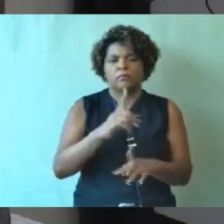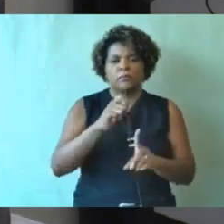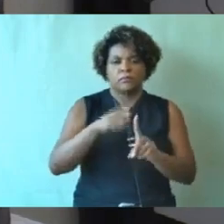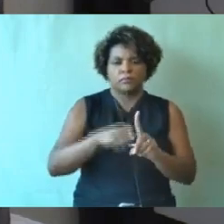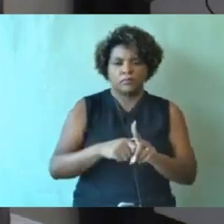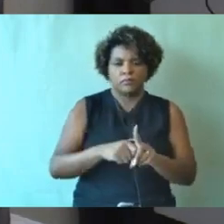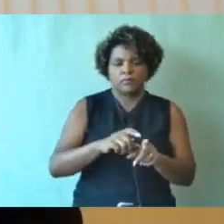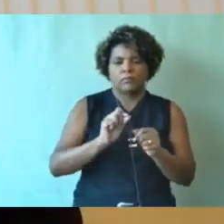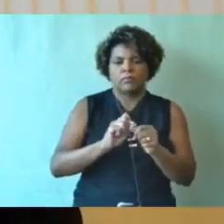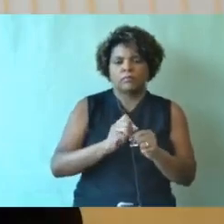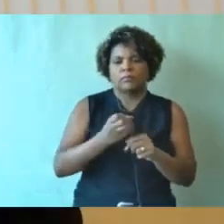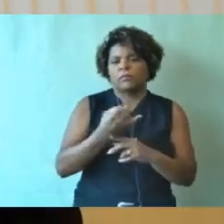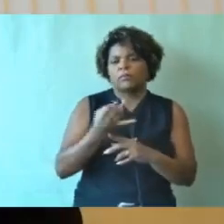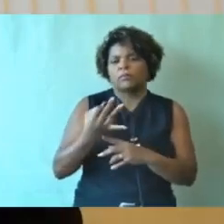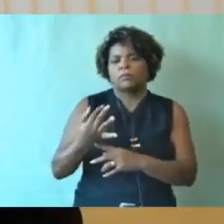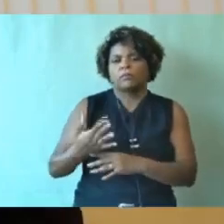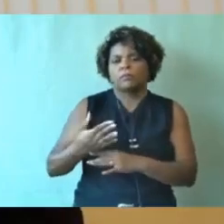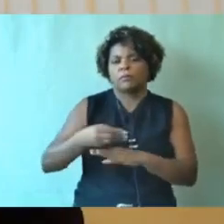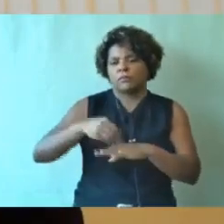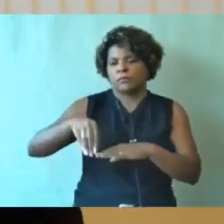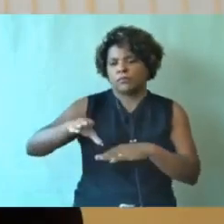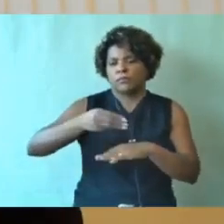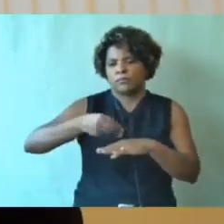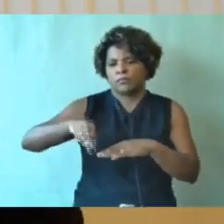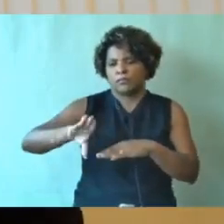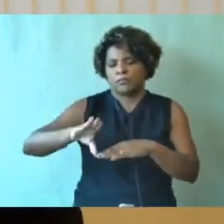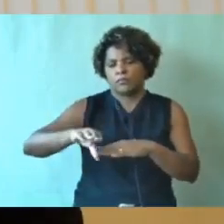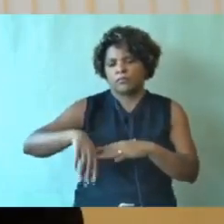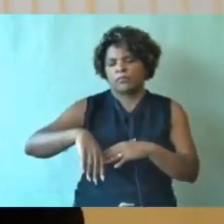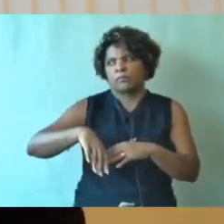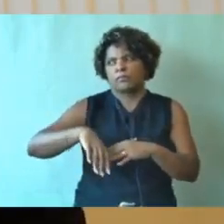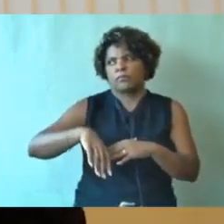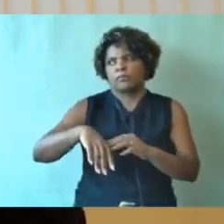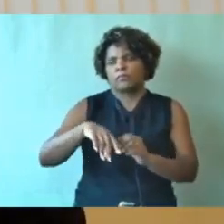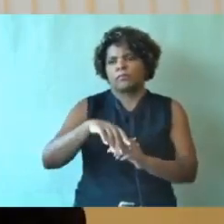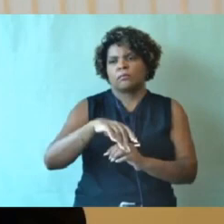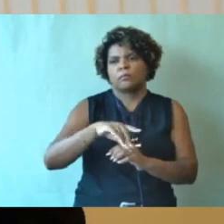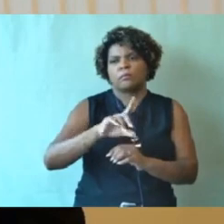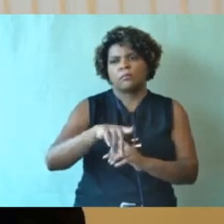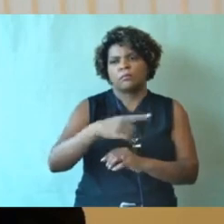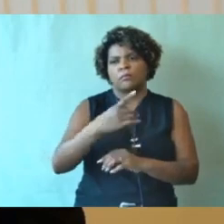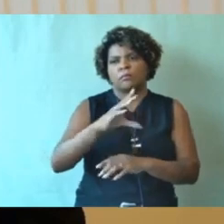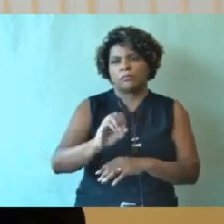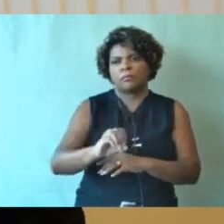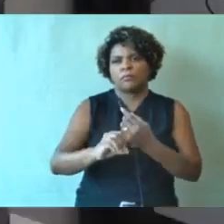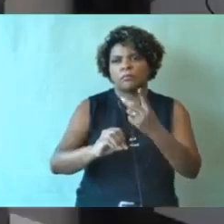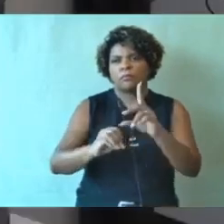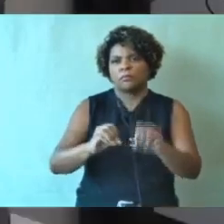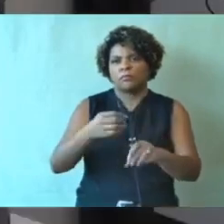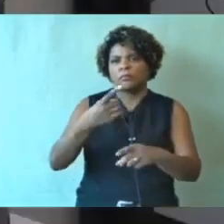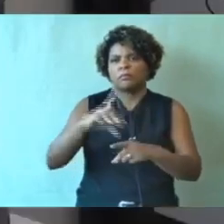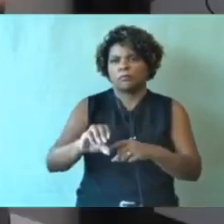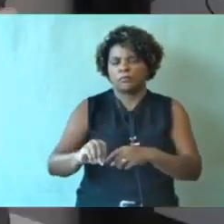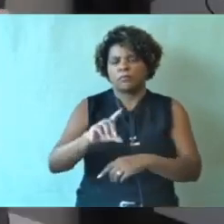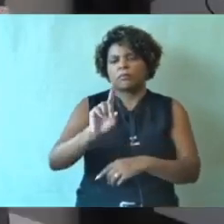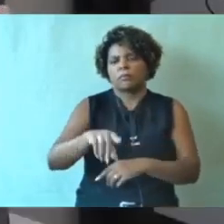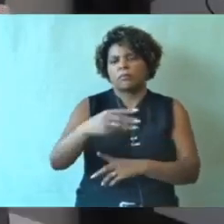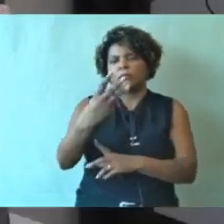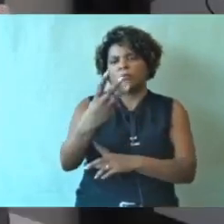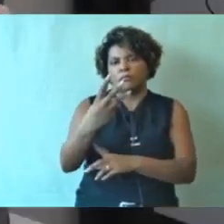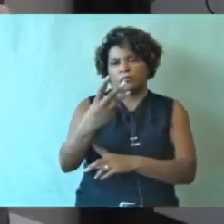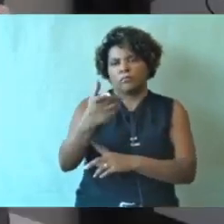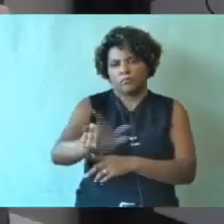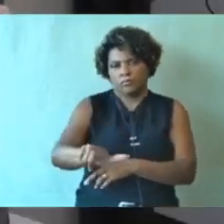três? São três, são decêndios, são três, são decêndios. Então são três repasses no mês que a SUMOB